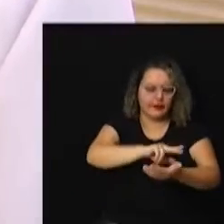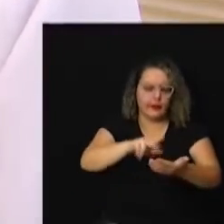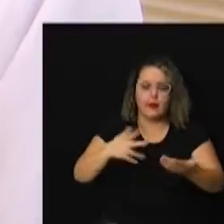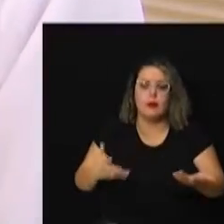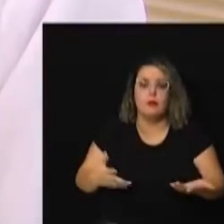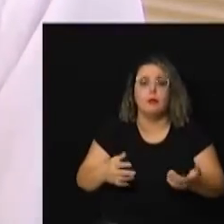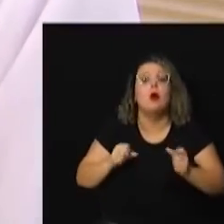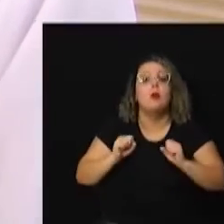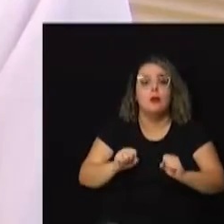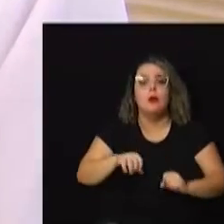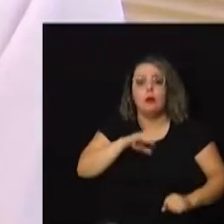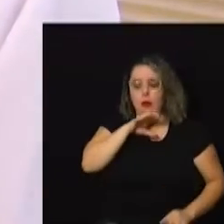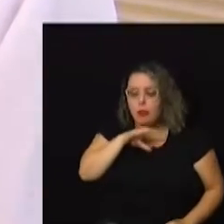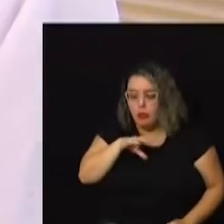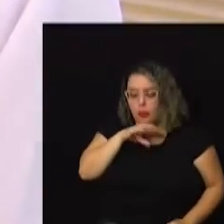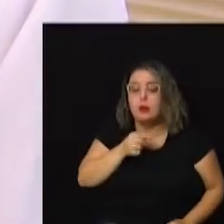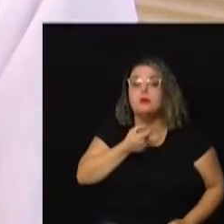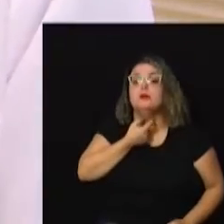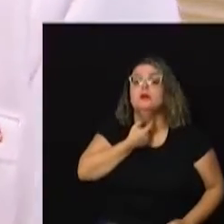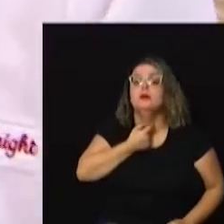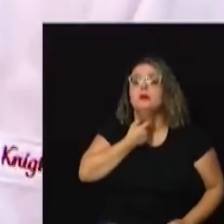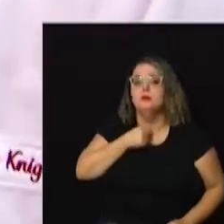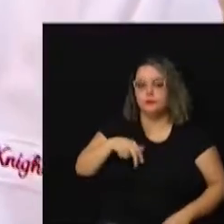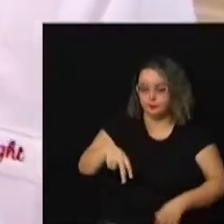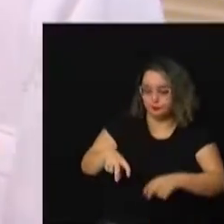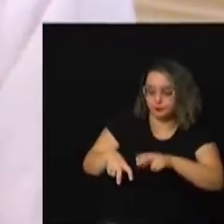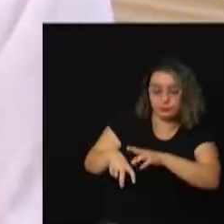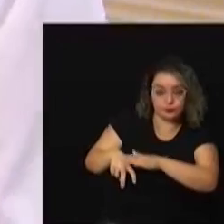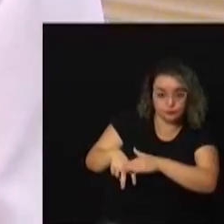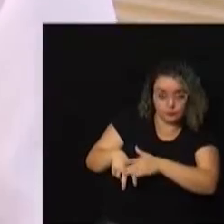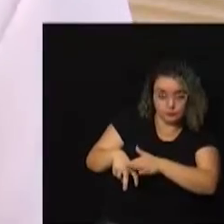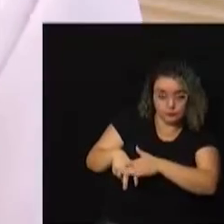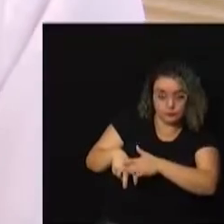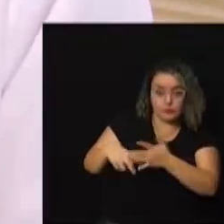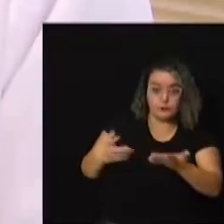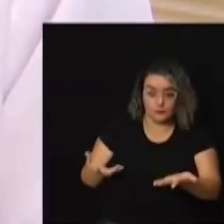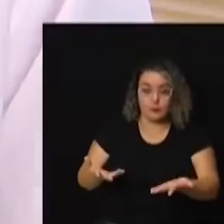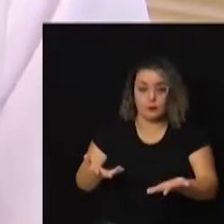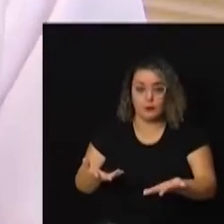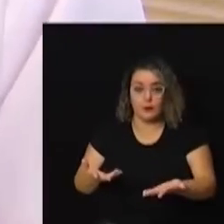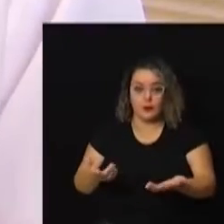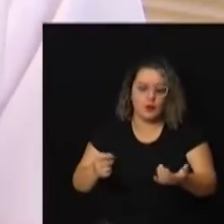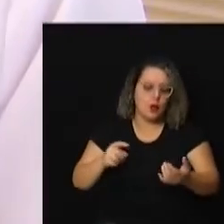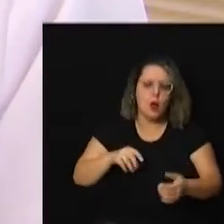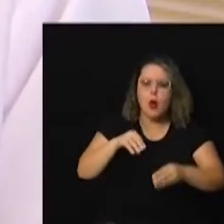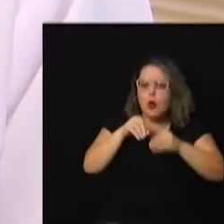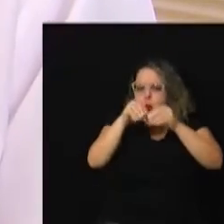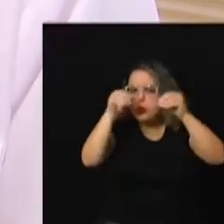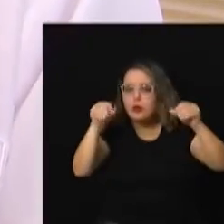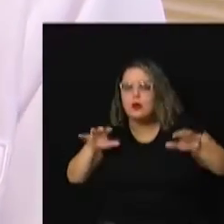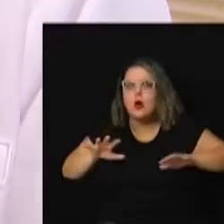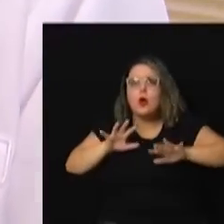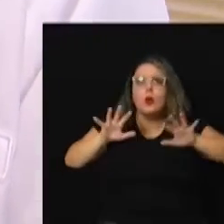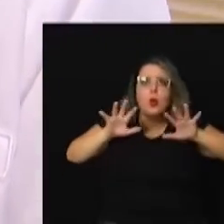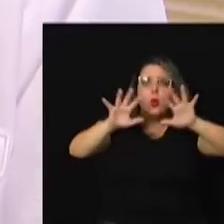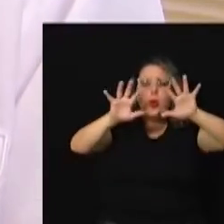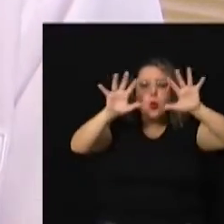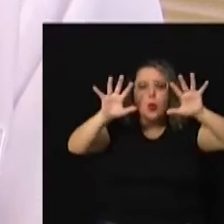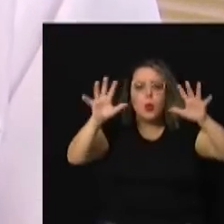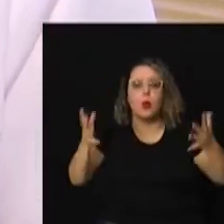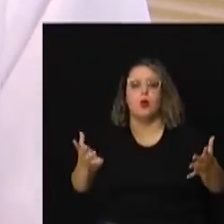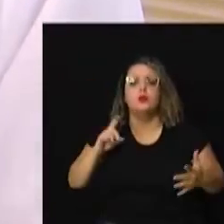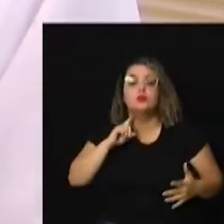E nada de achar bonitinho o cachorro tossindo, viu? Isso porque a tosse pode indicar que algo muito grave está